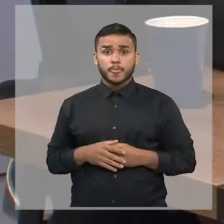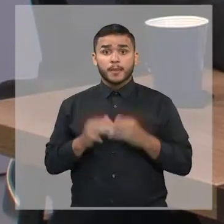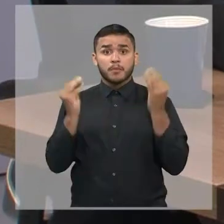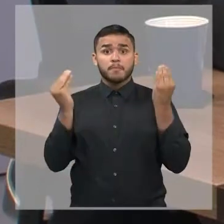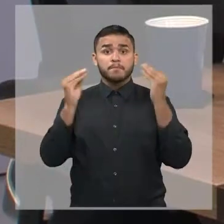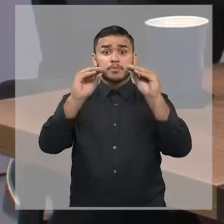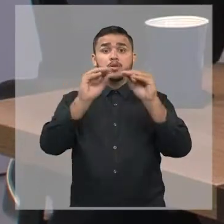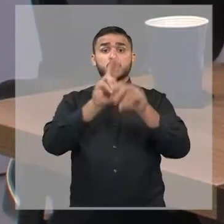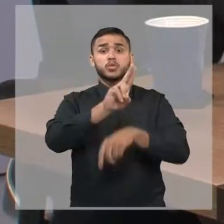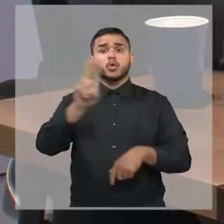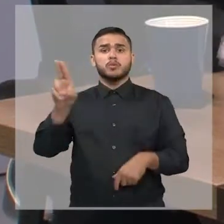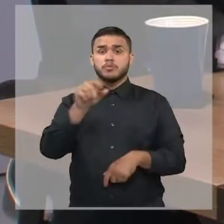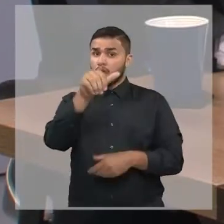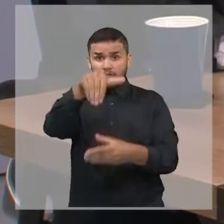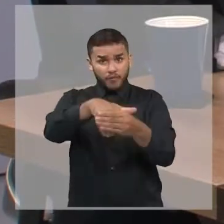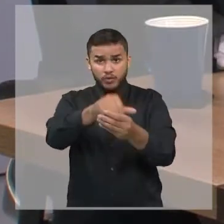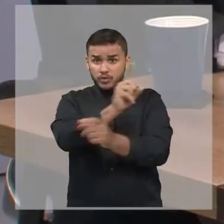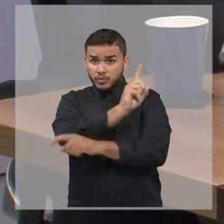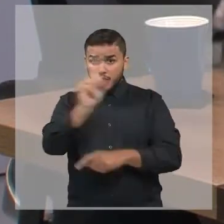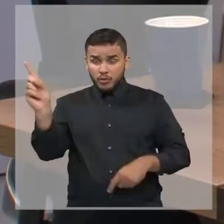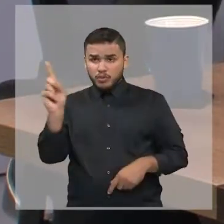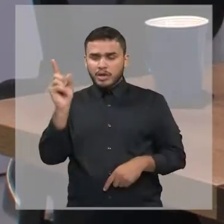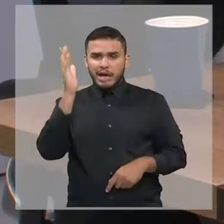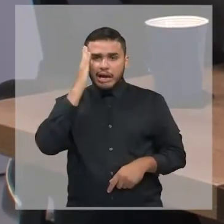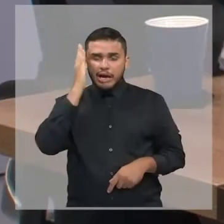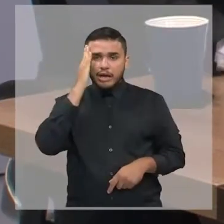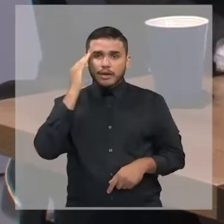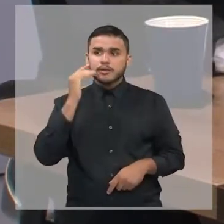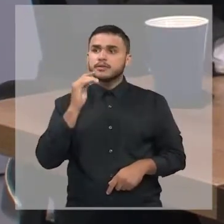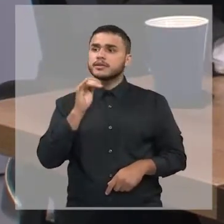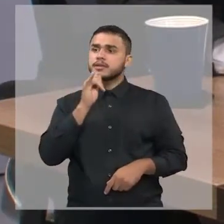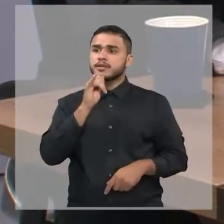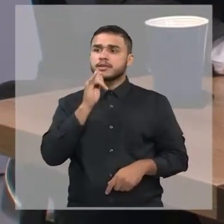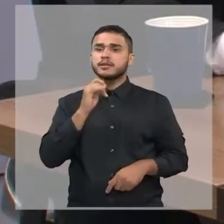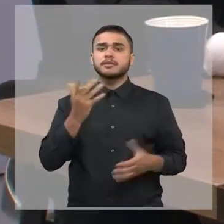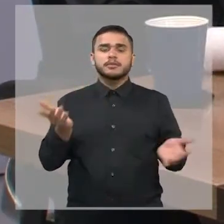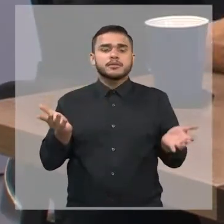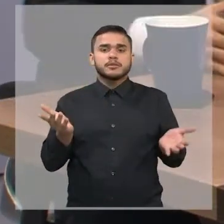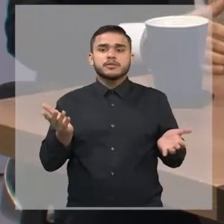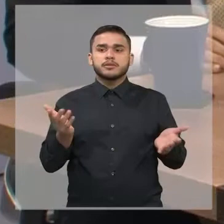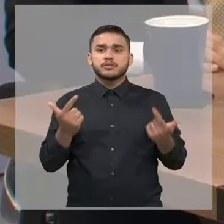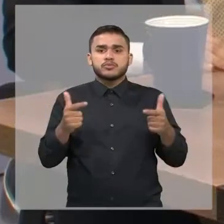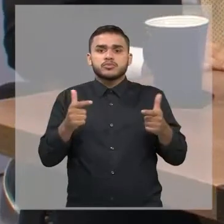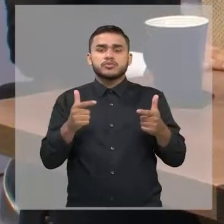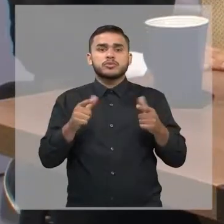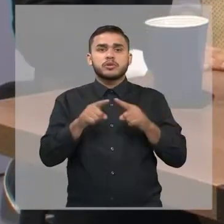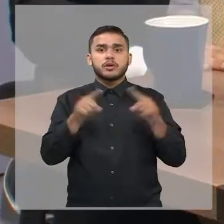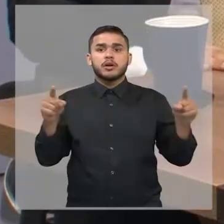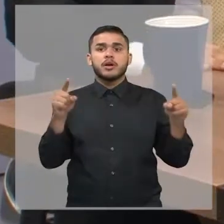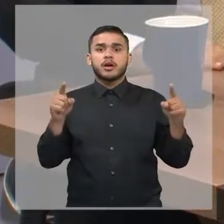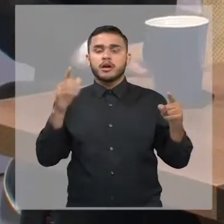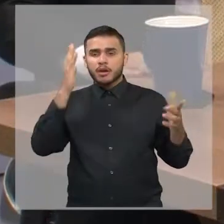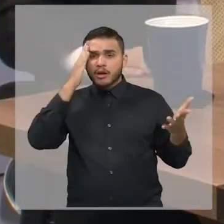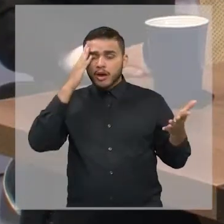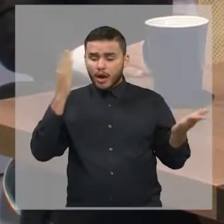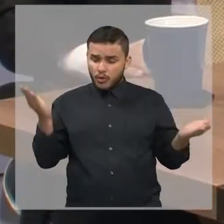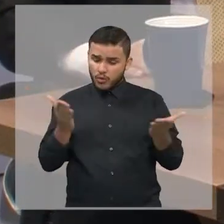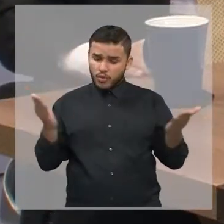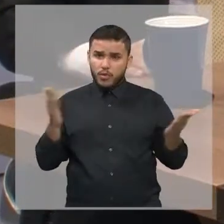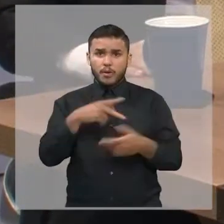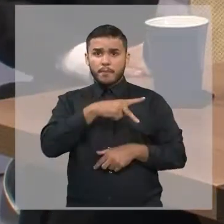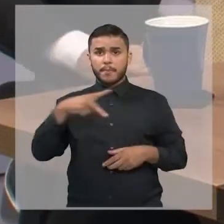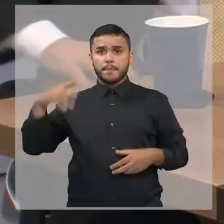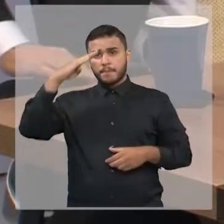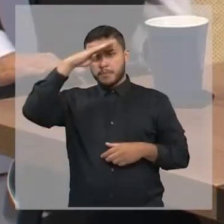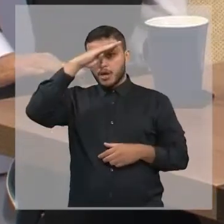a mídia coloca o nome do deputado que votou contra. E você vai lá no aeroporto... Antigamente ele botava na Praça do Ferreira. Pois mas não tinha um impacto. Não elegia presidente, não. Não